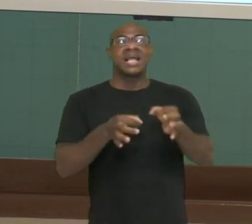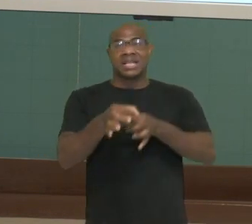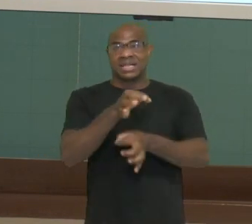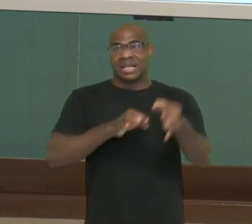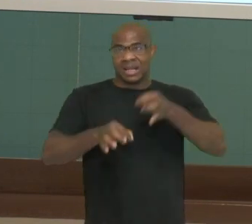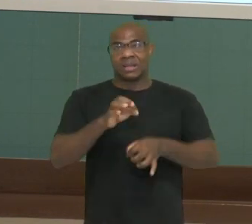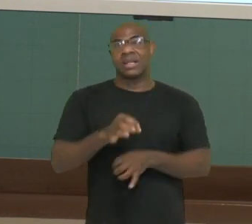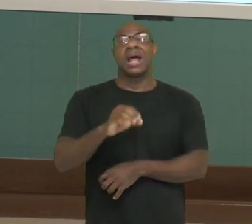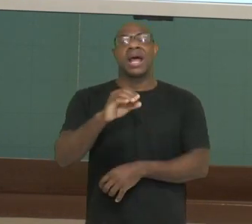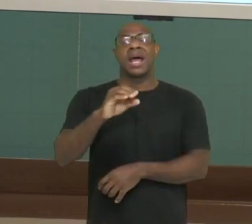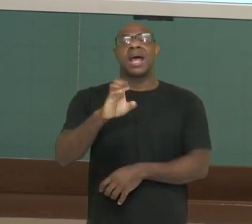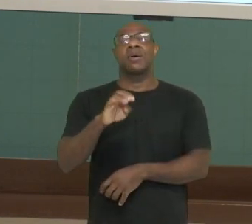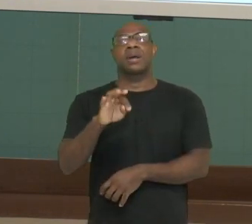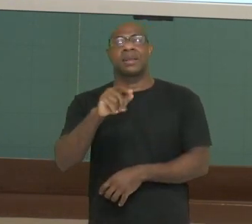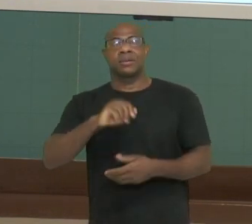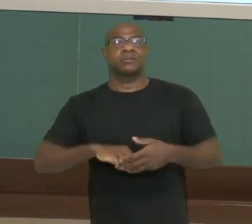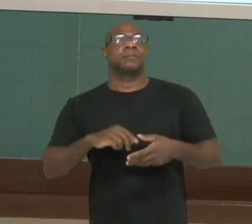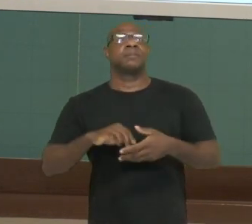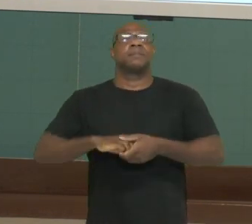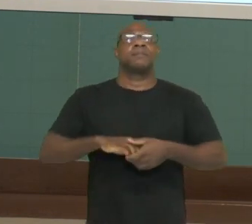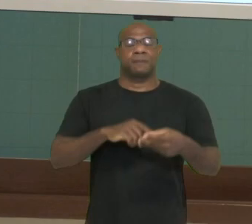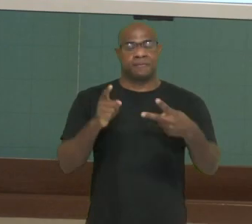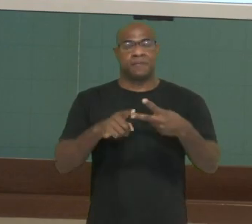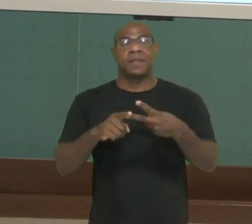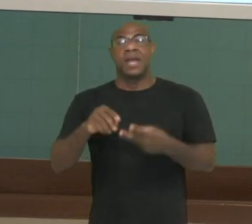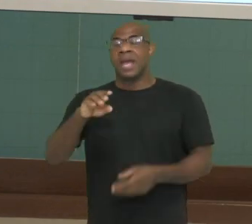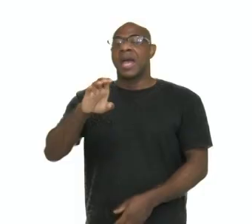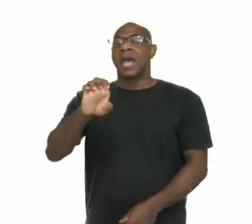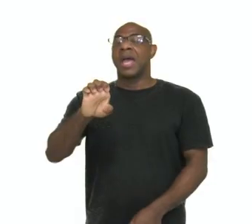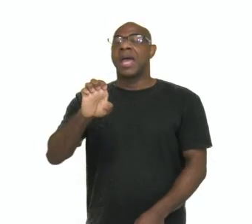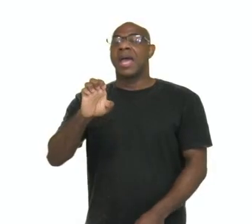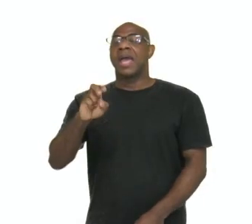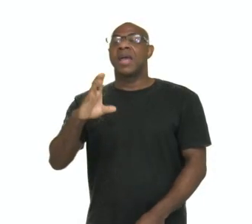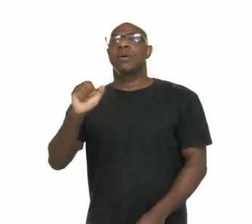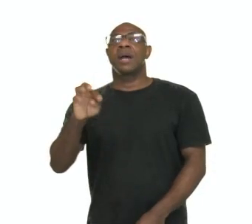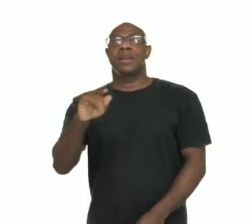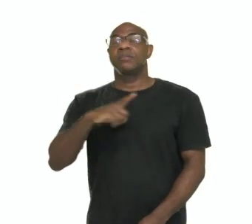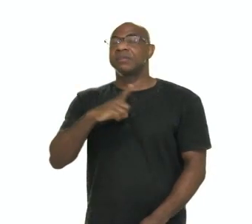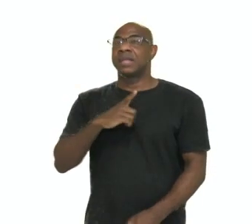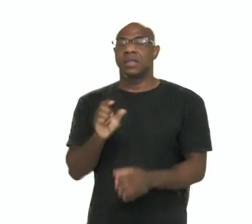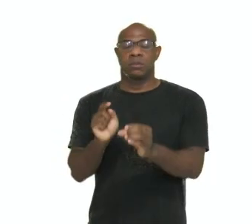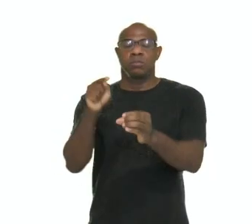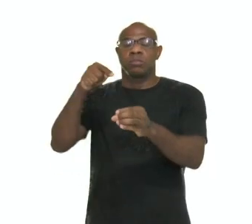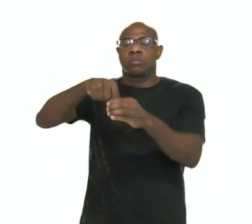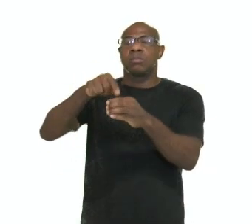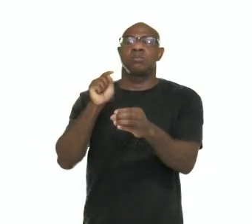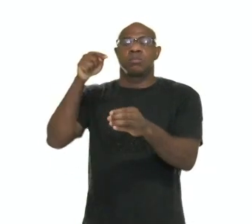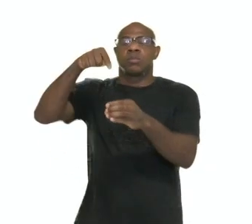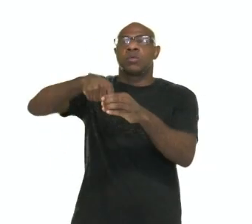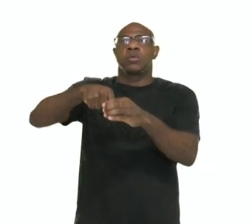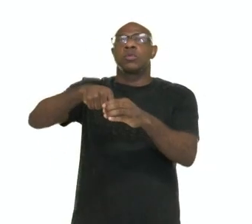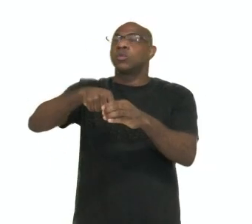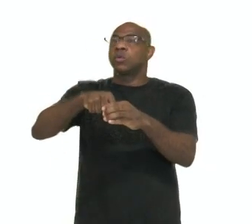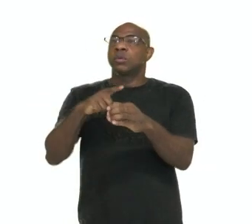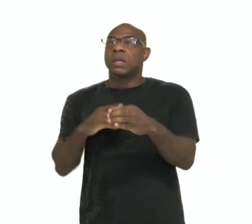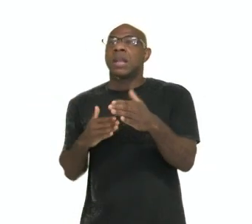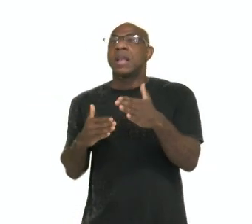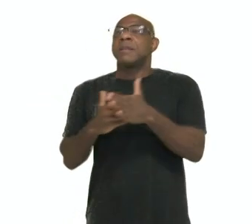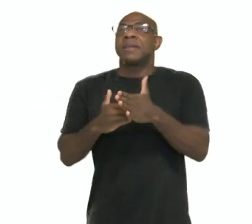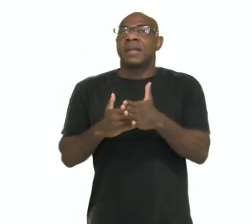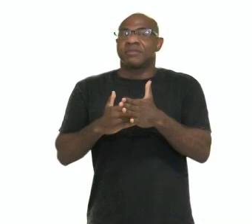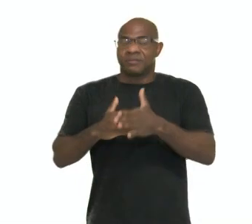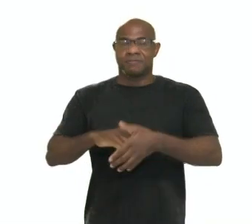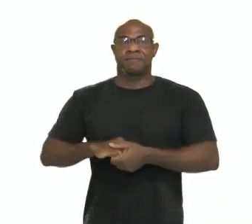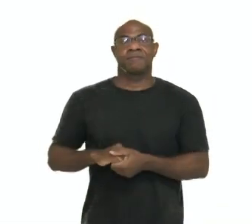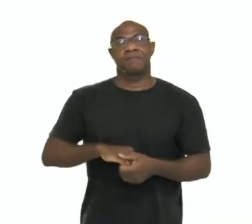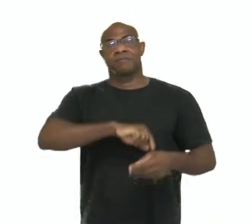Os indivíduos eucariontes, eles apresentam um núcleo bem delimitado por um envoltório